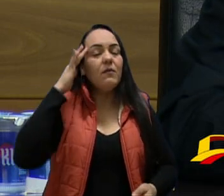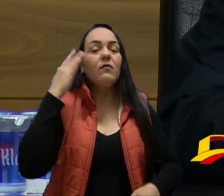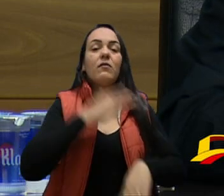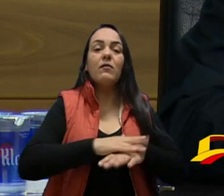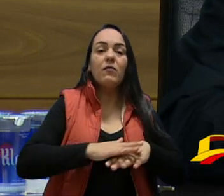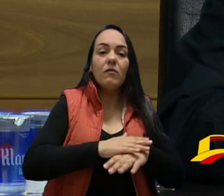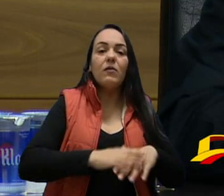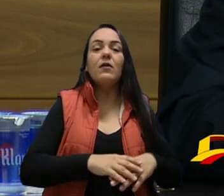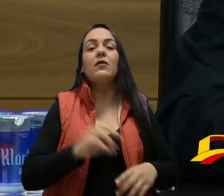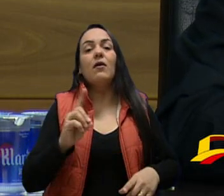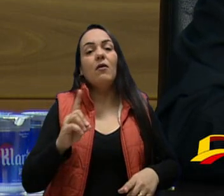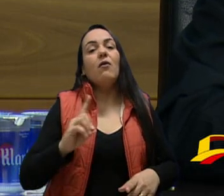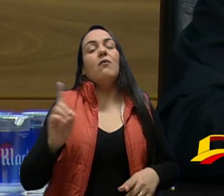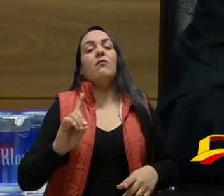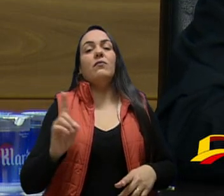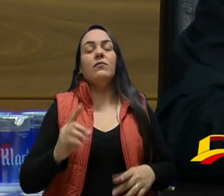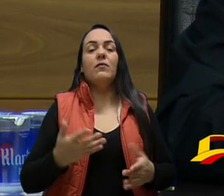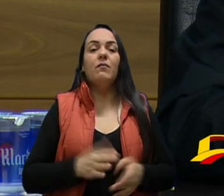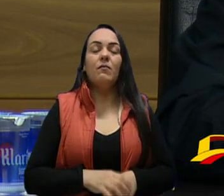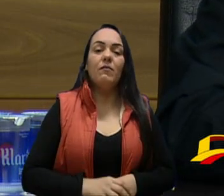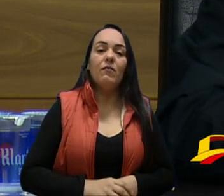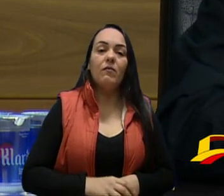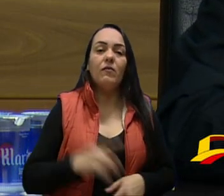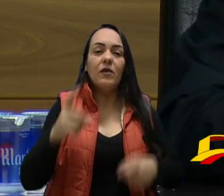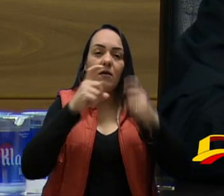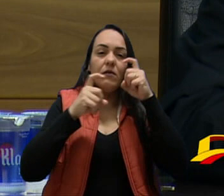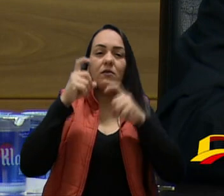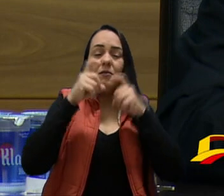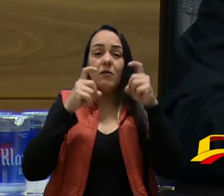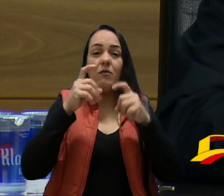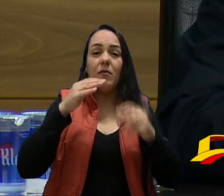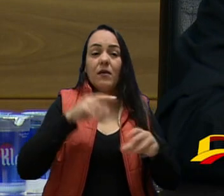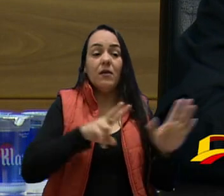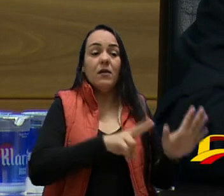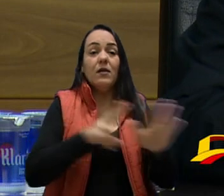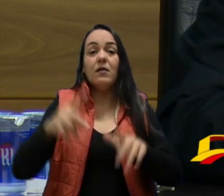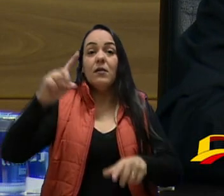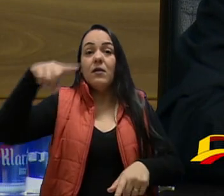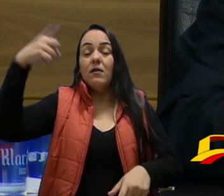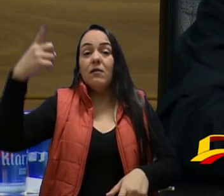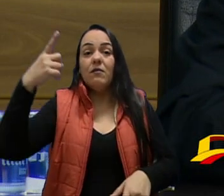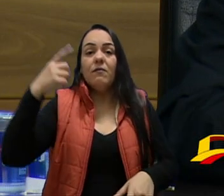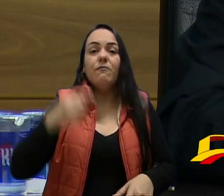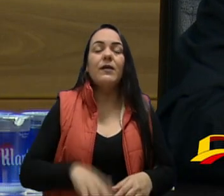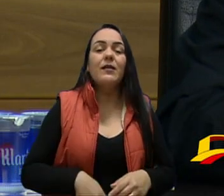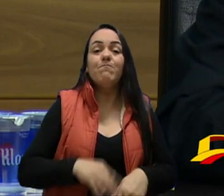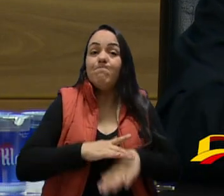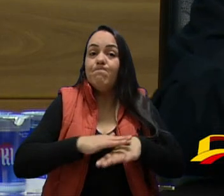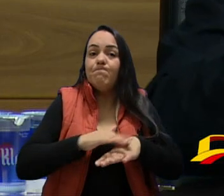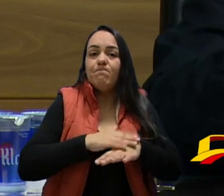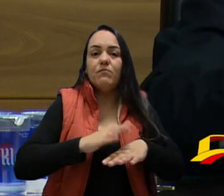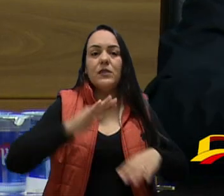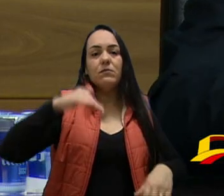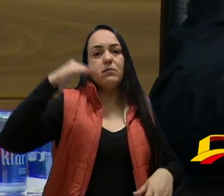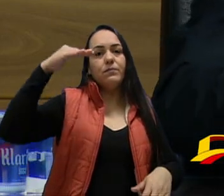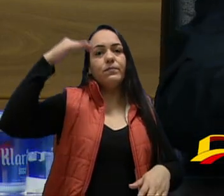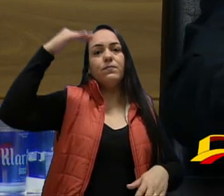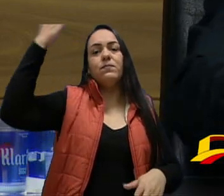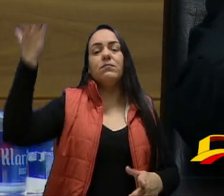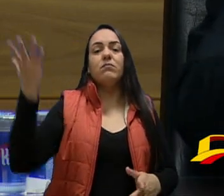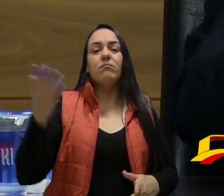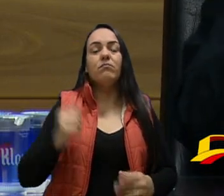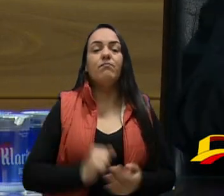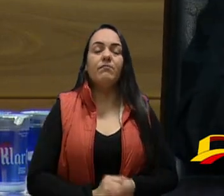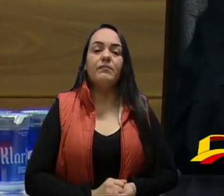para nossa e eu preocupado como tá falando que o pior está por vir do joão pois não vereador joão donizete pode